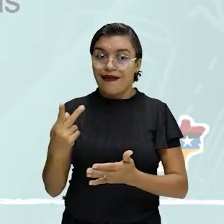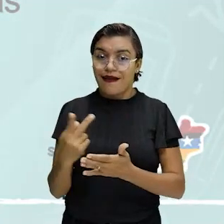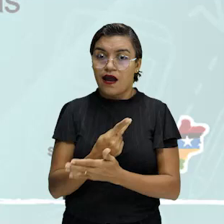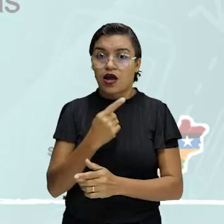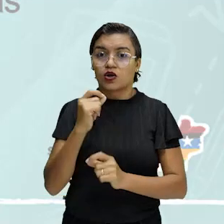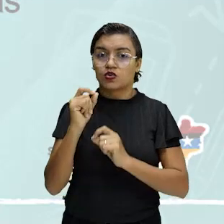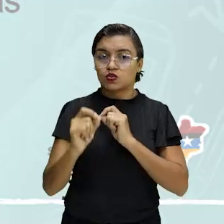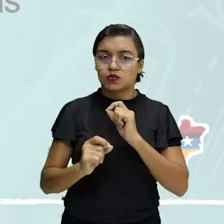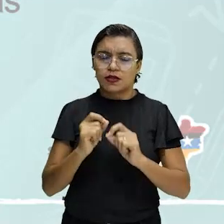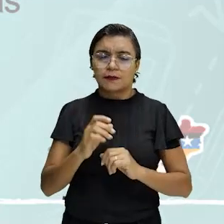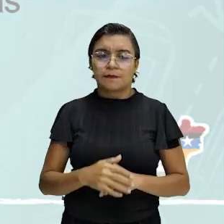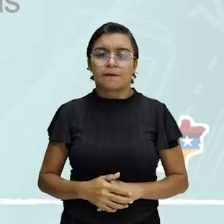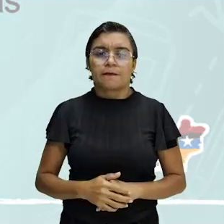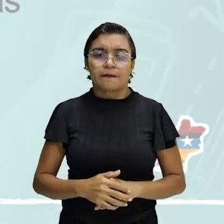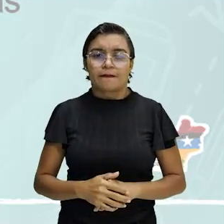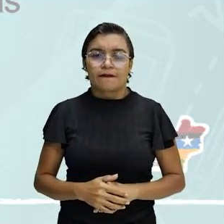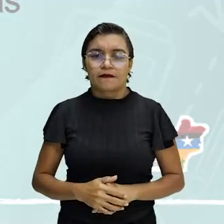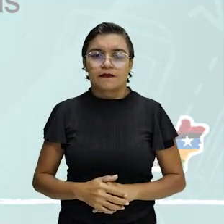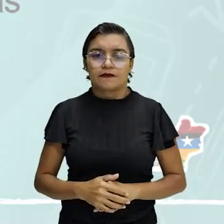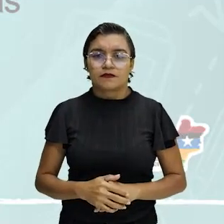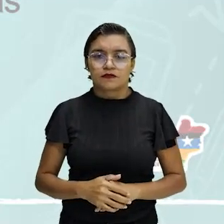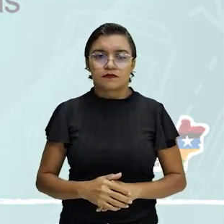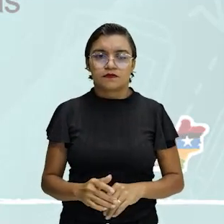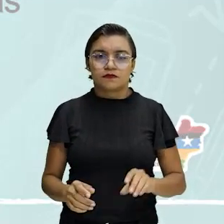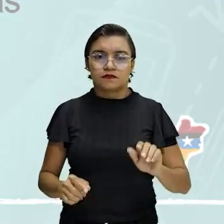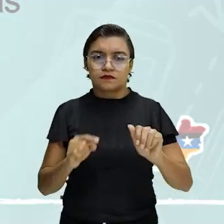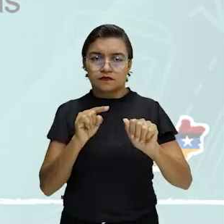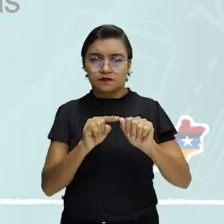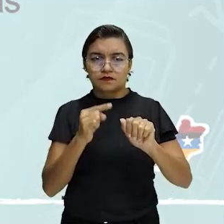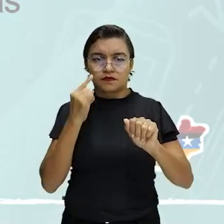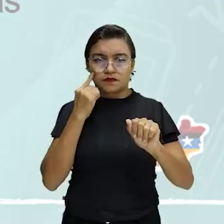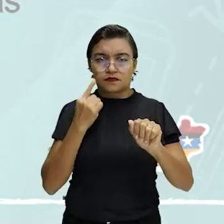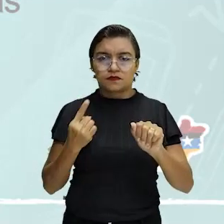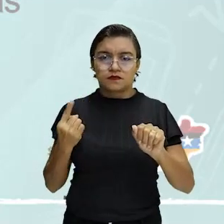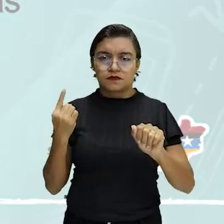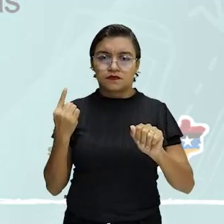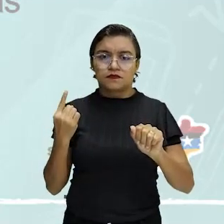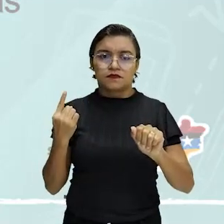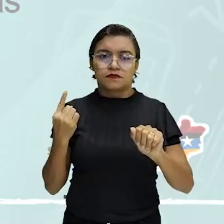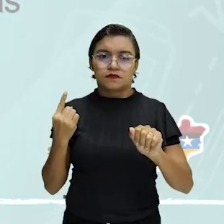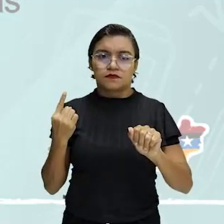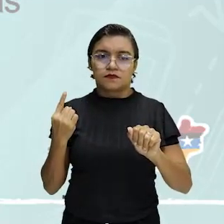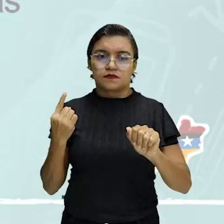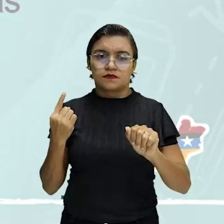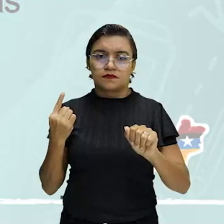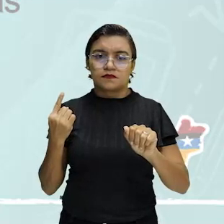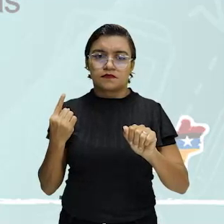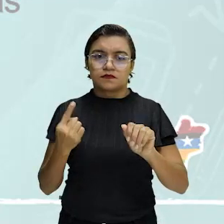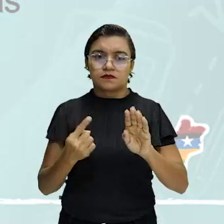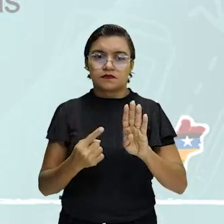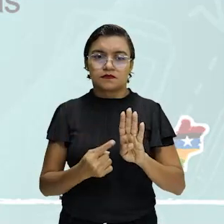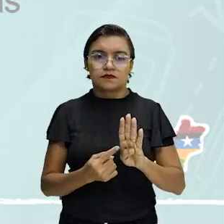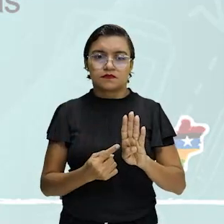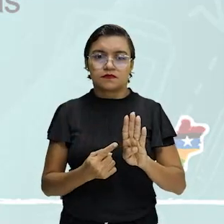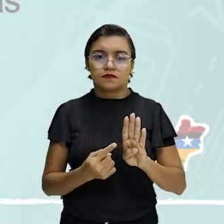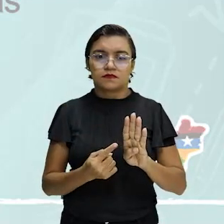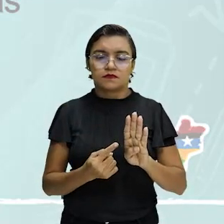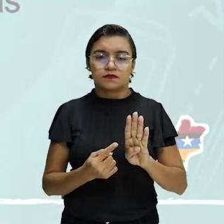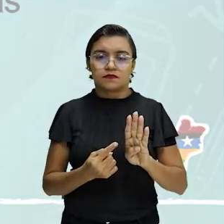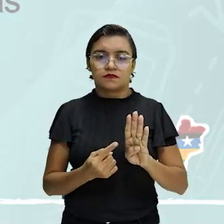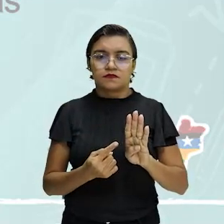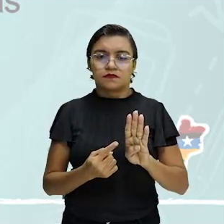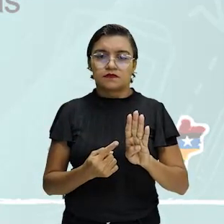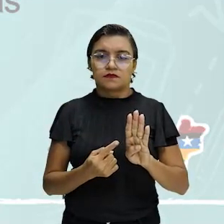seguintes opções. Apenas uma é incorreta. É necessário saber o endereço eletrônico do destinatário. Letra B. É